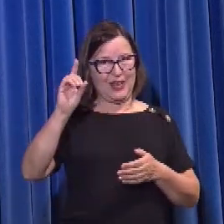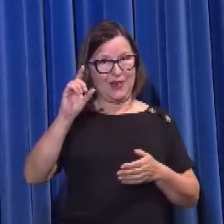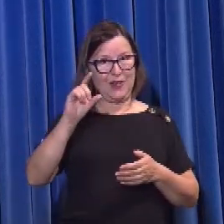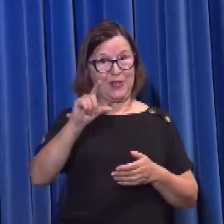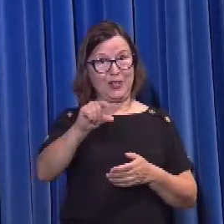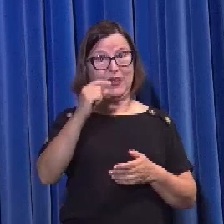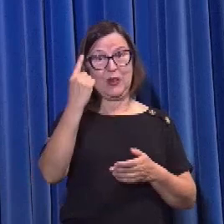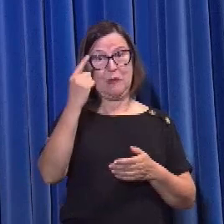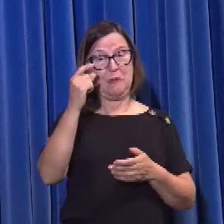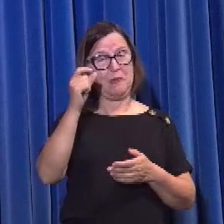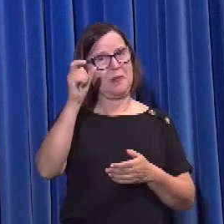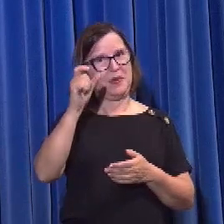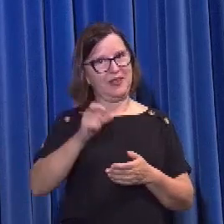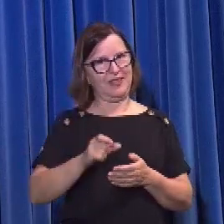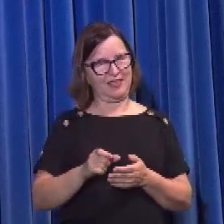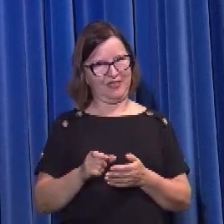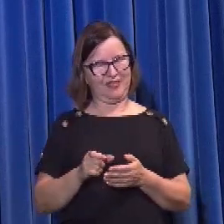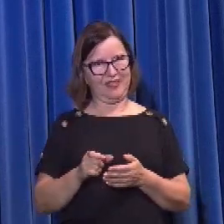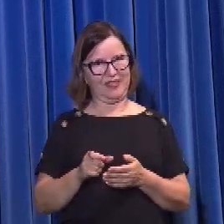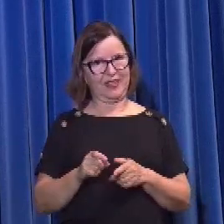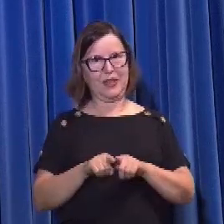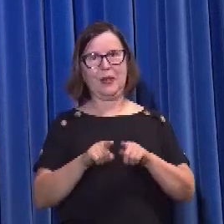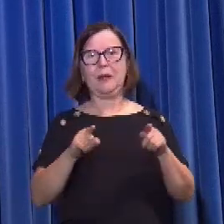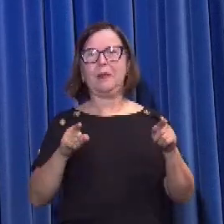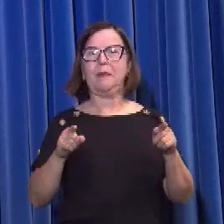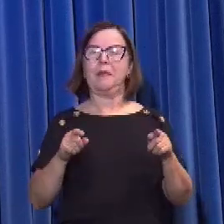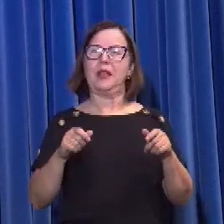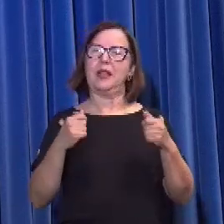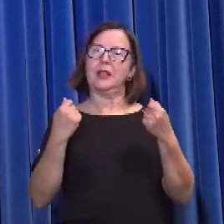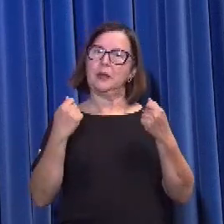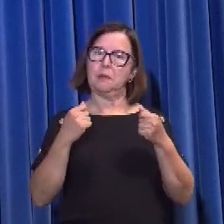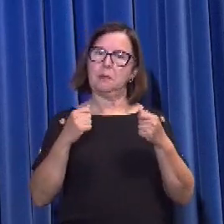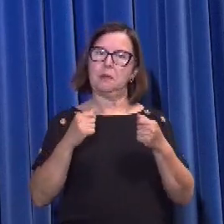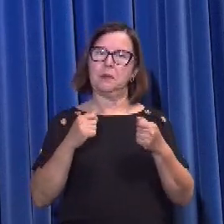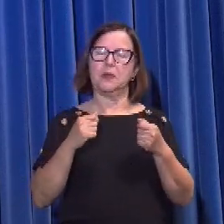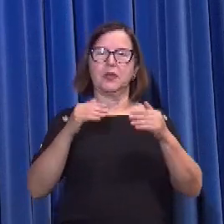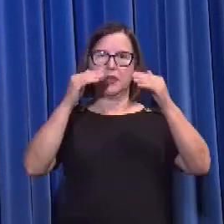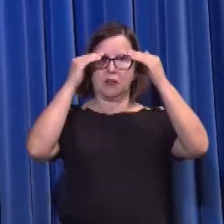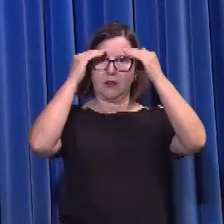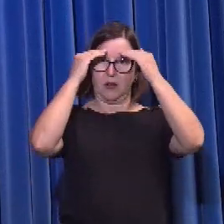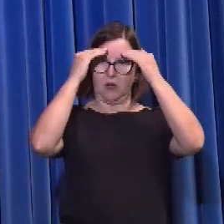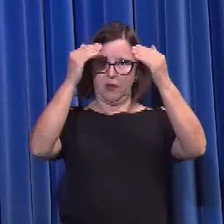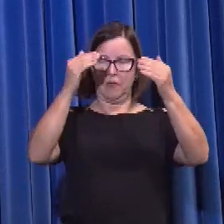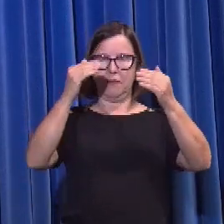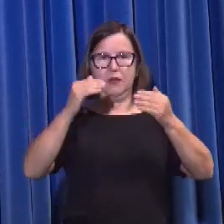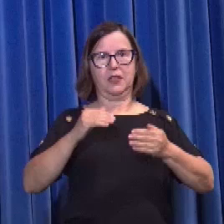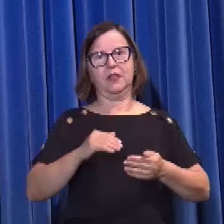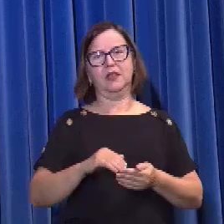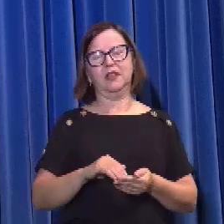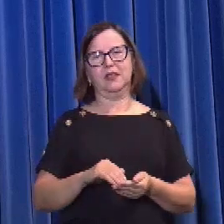pessoas perseverem na obediência da fé. Fecha aspas.